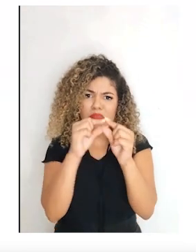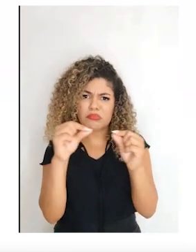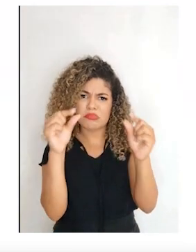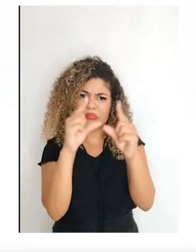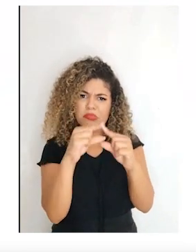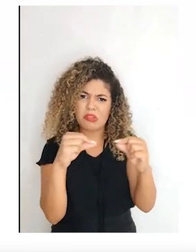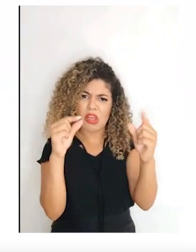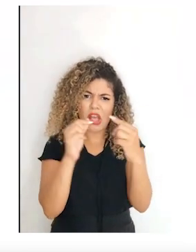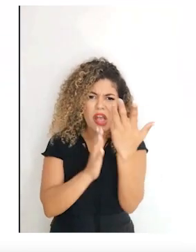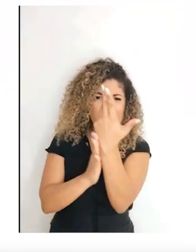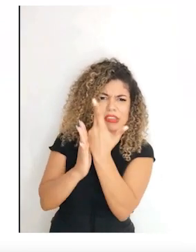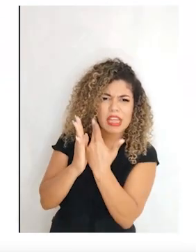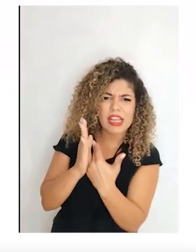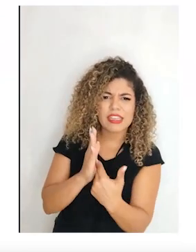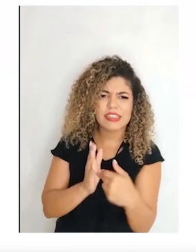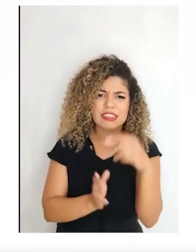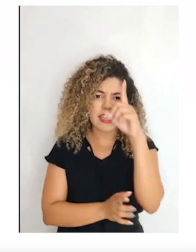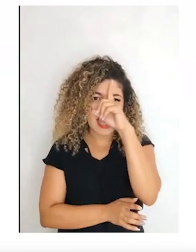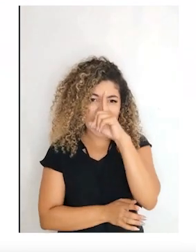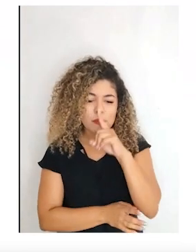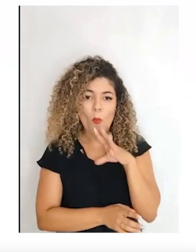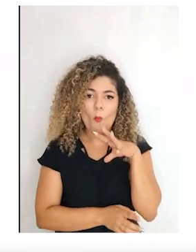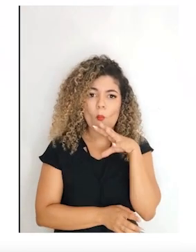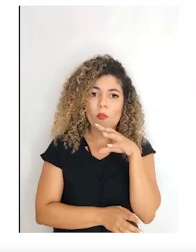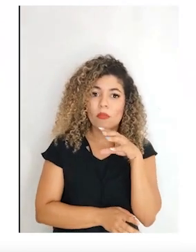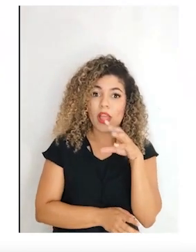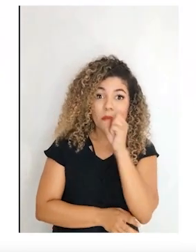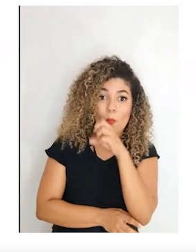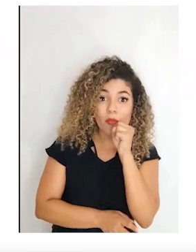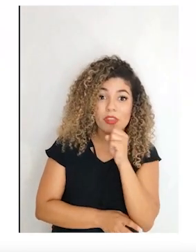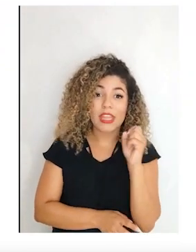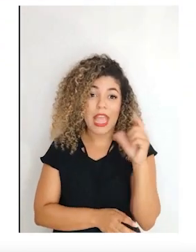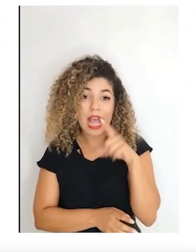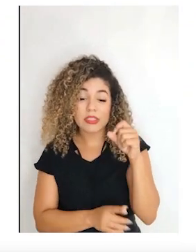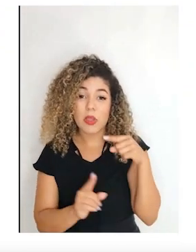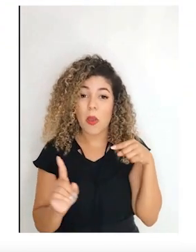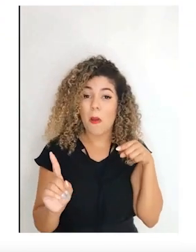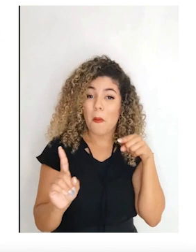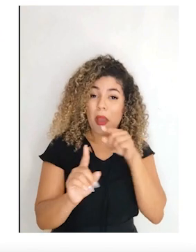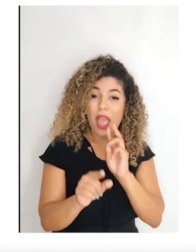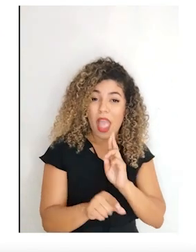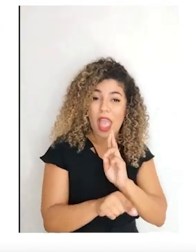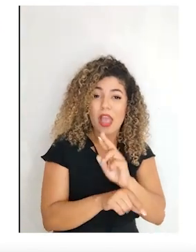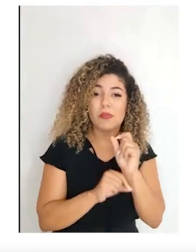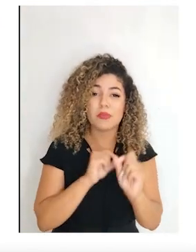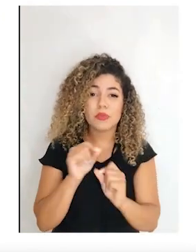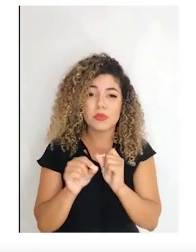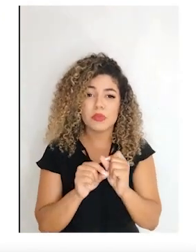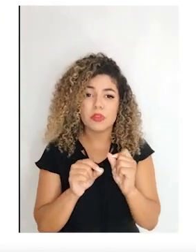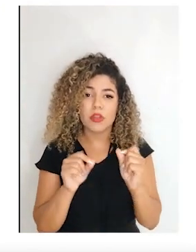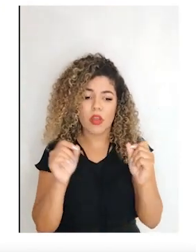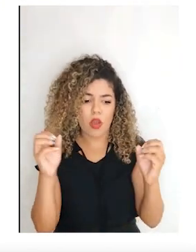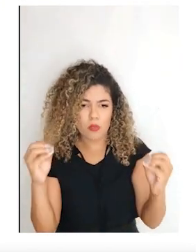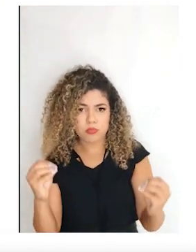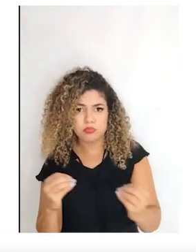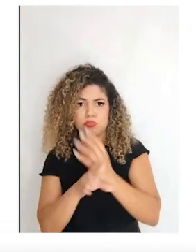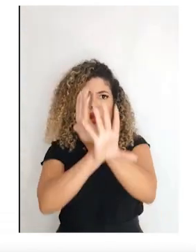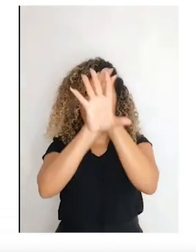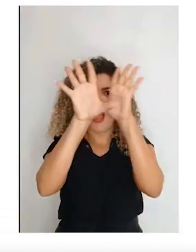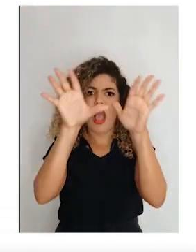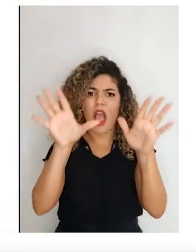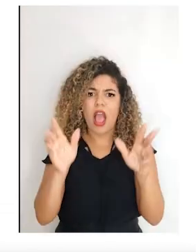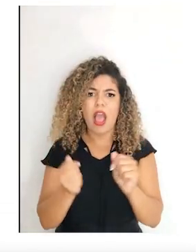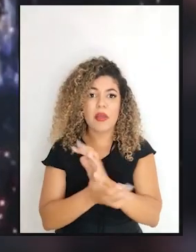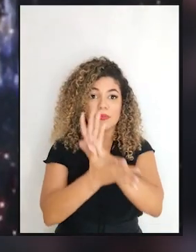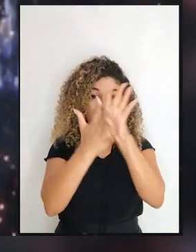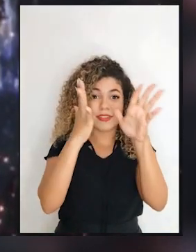Os detritos representam o remanescente da supernova mais brilhante dentro da Grande Nuvem de Magalhães, uma galáxia satélite da